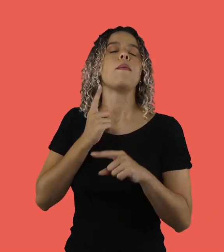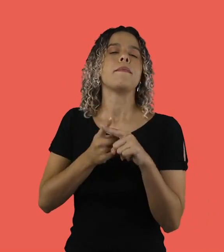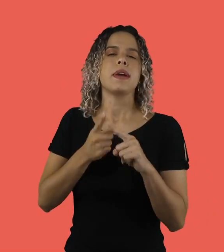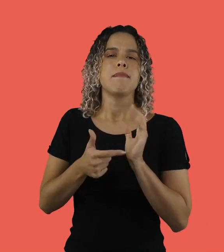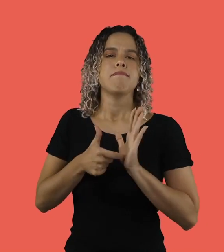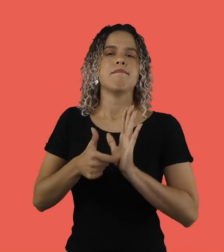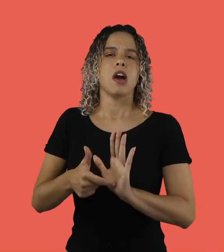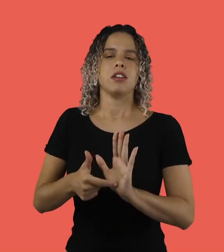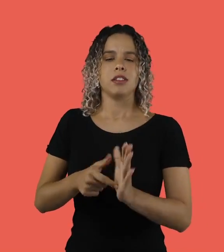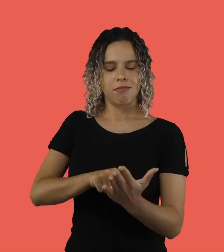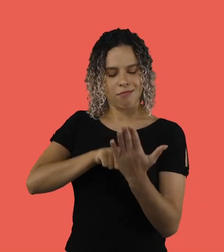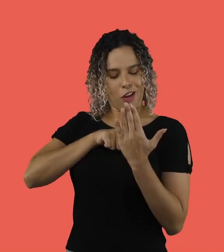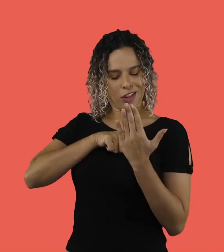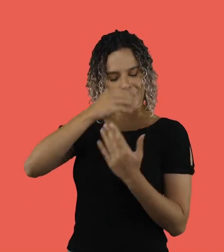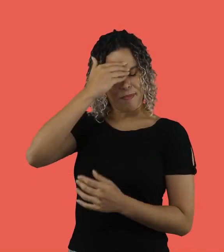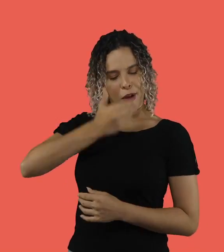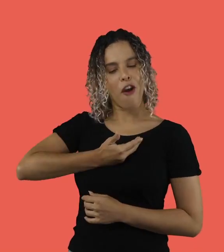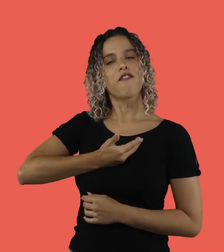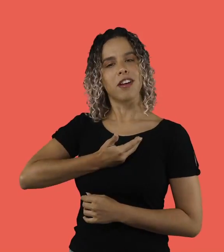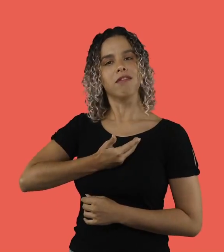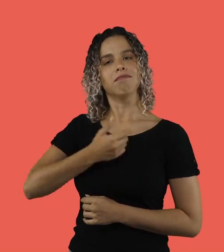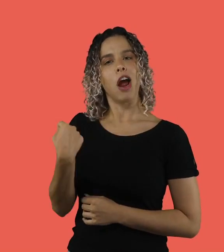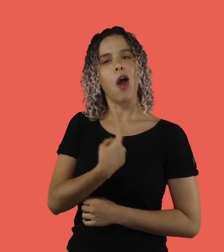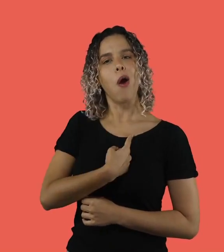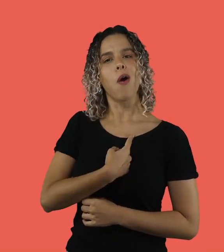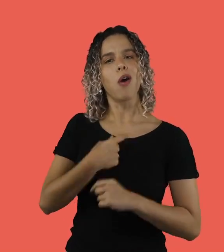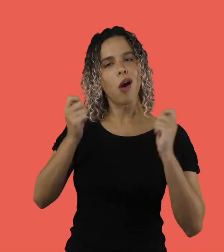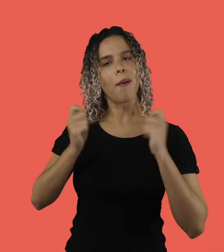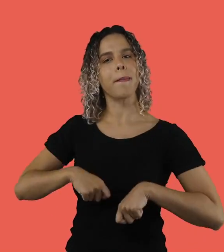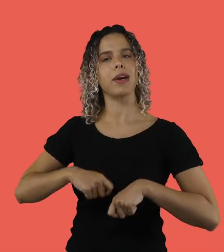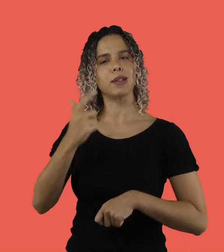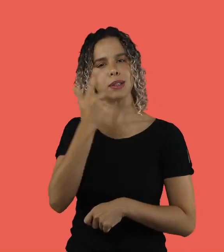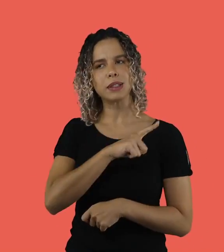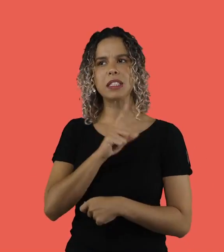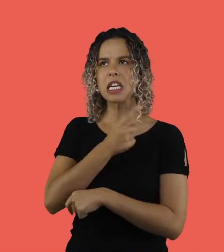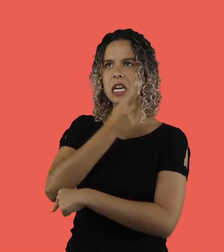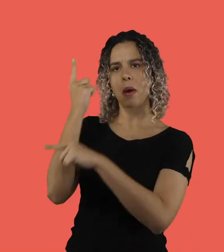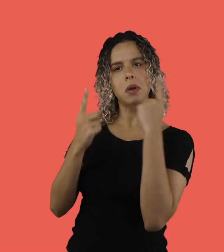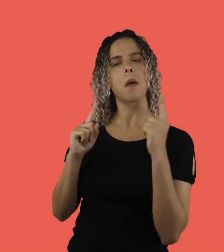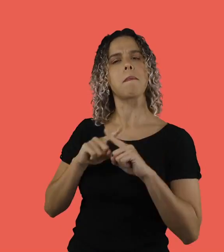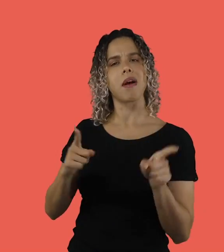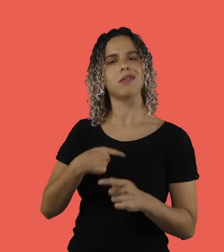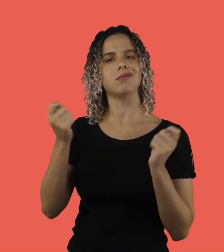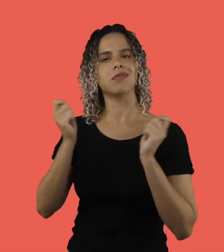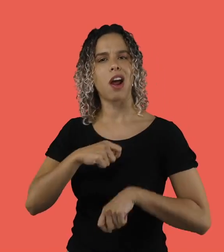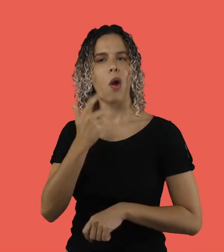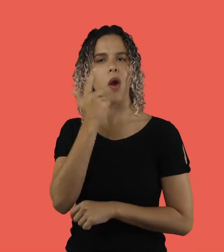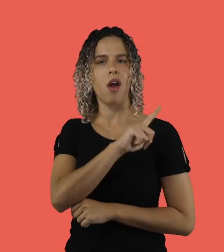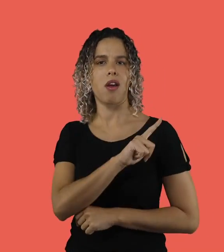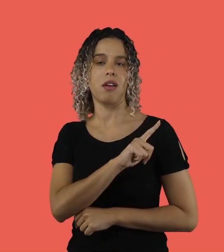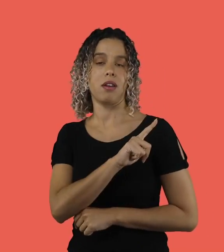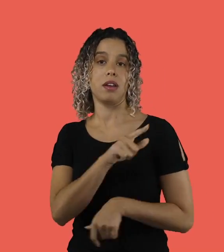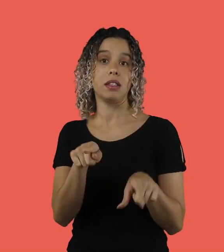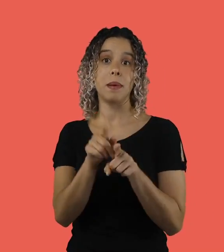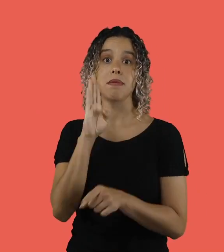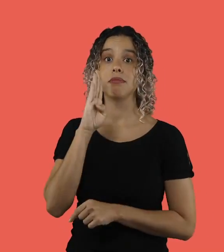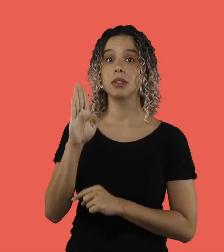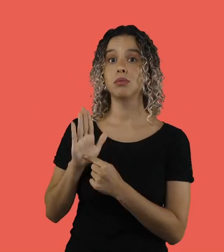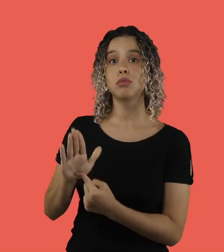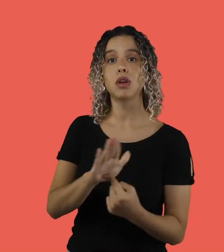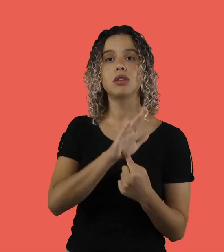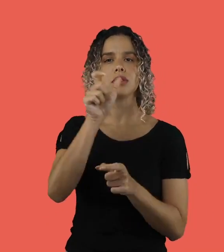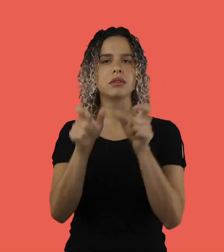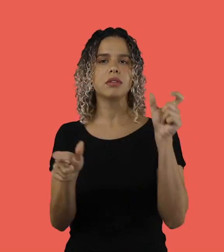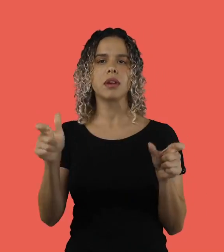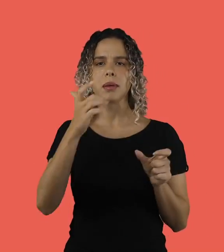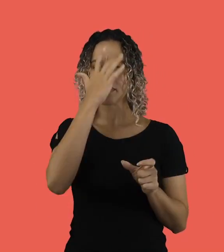a gente mostra para a gente mesmo que a gente foi capaz, que a gente conseguiu mesmo com esses não, mas a gente mostra